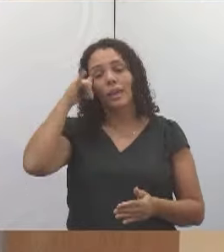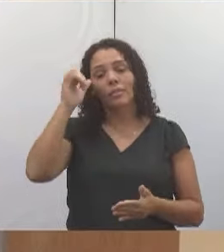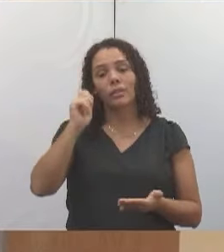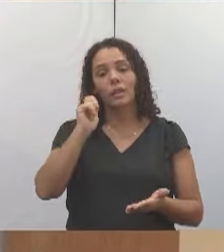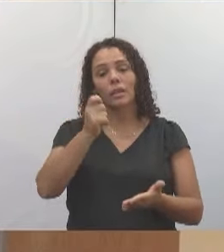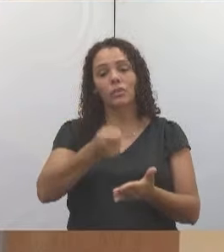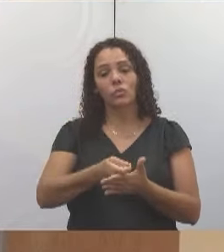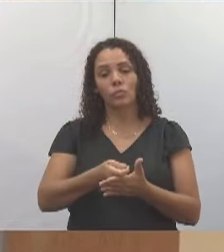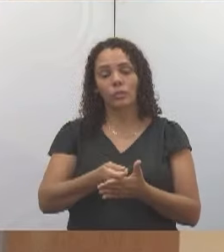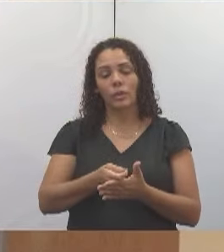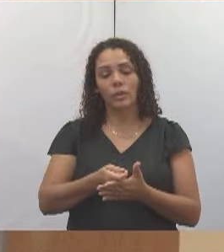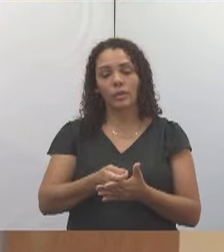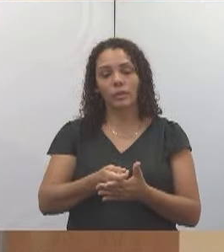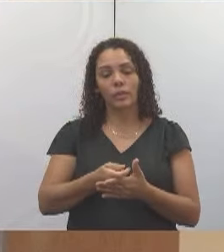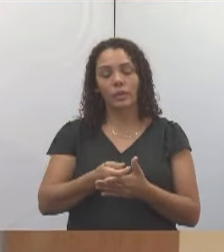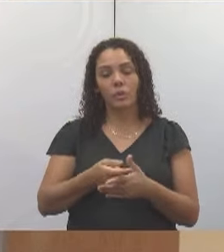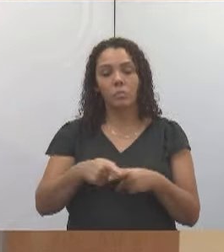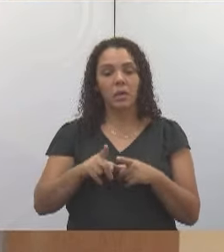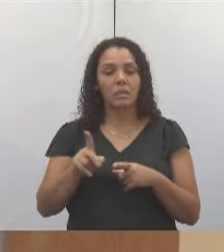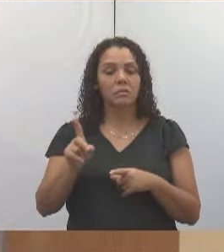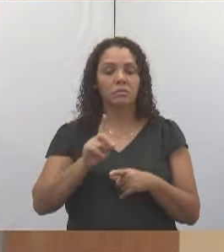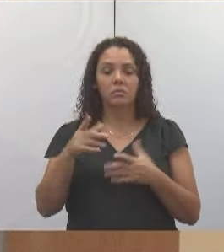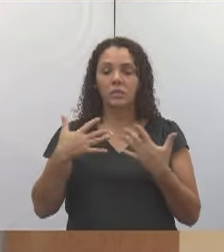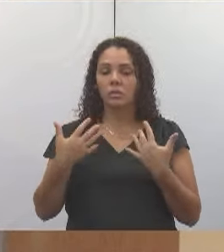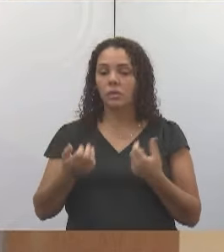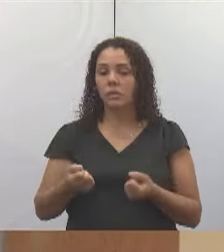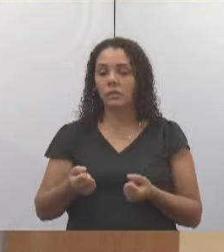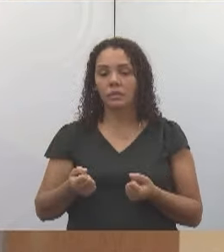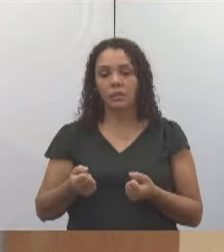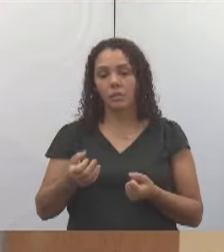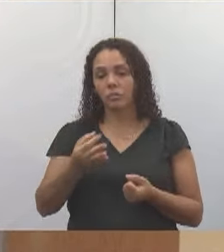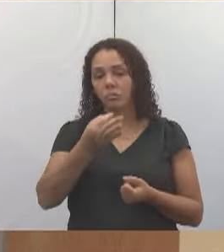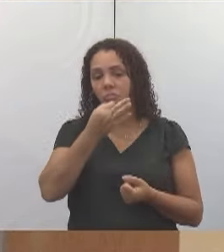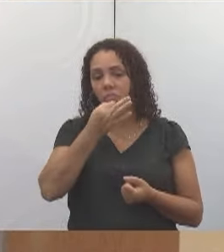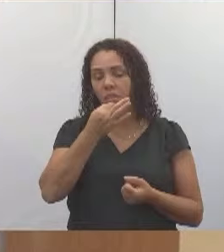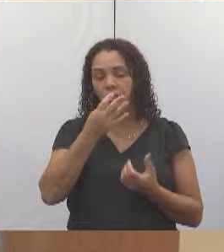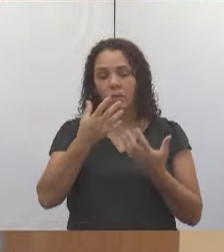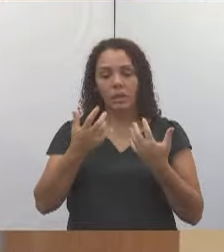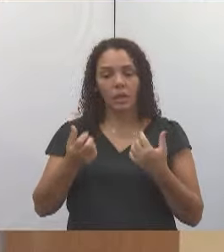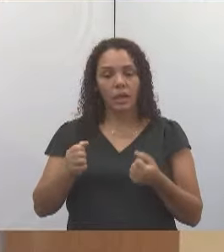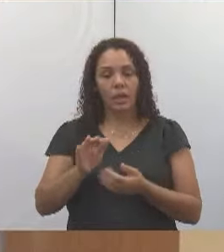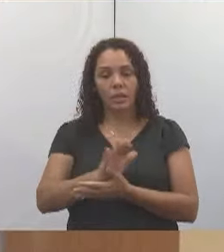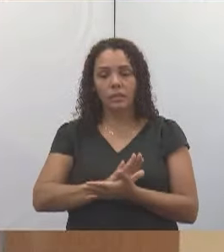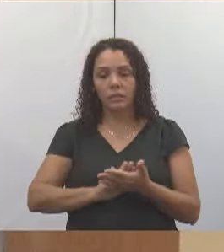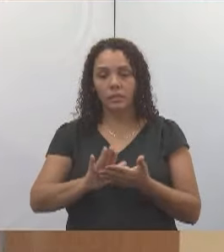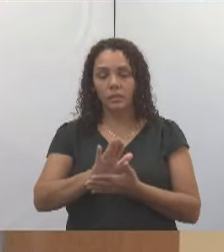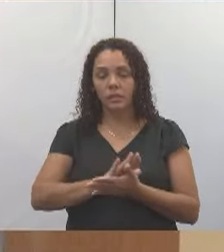Jacareí. Não defenderam isso, que eu não estava aqui dentro. Não defenderam isso.